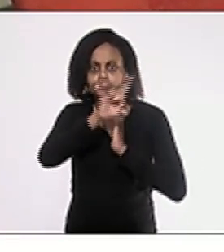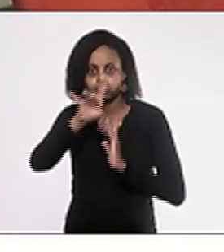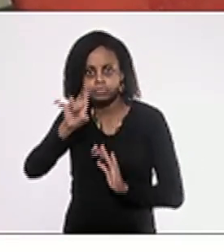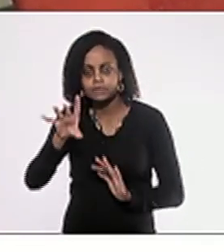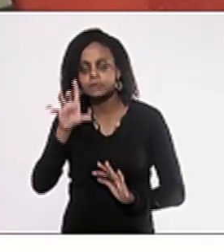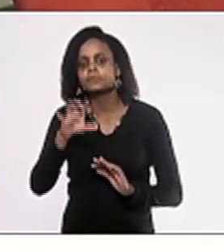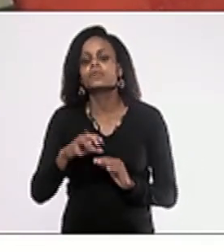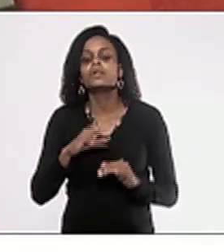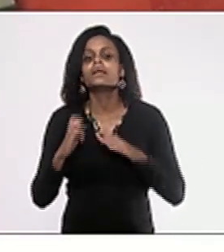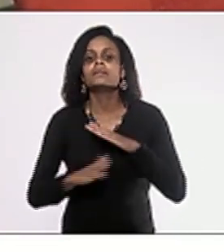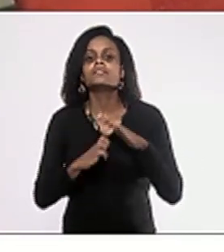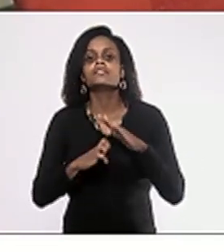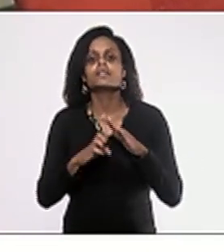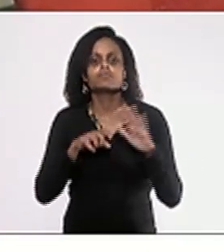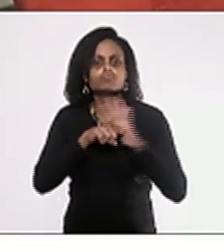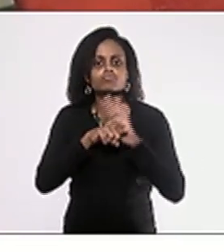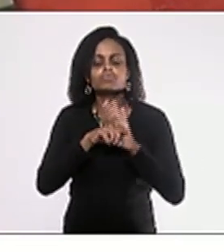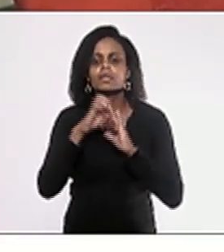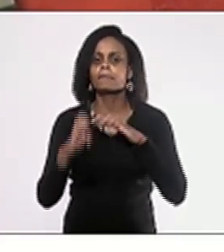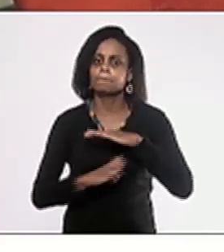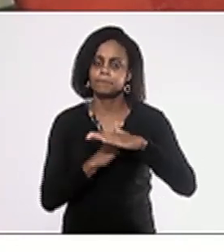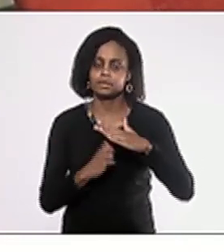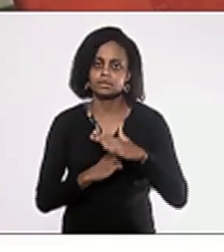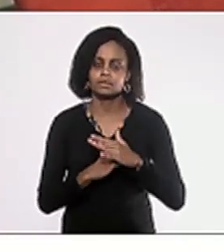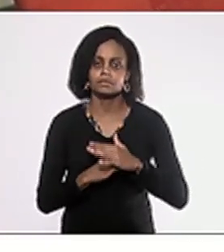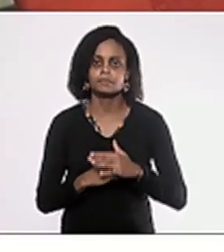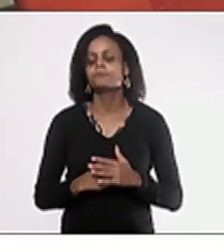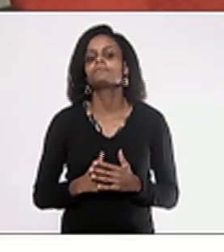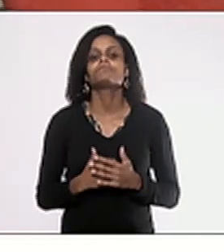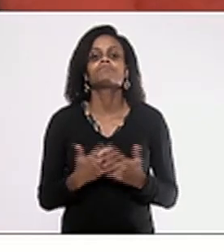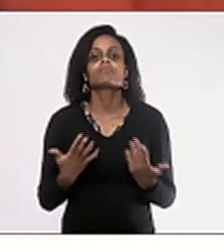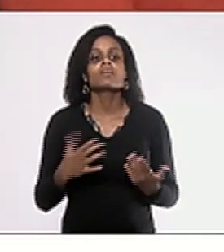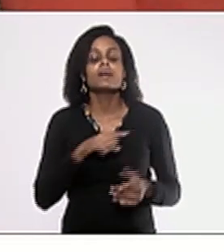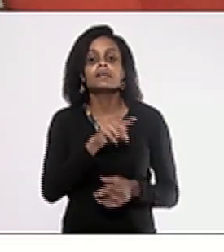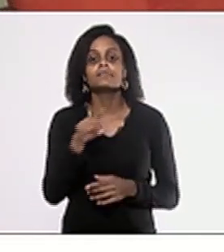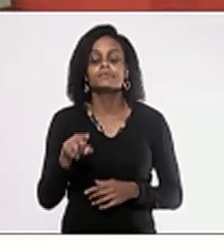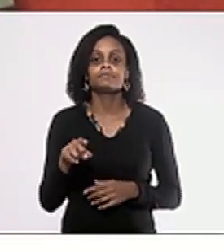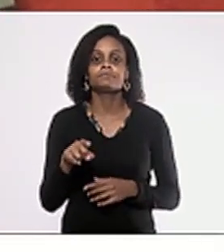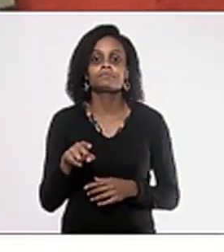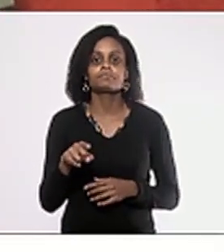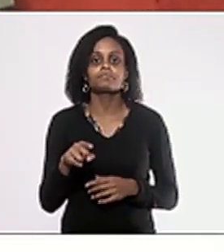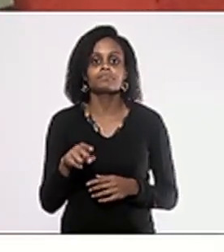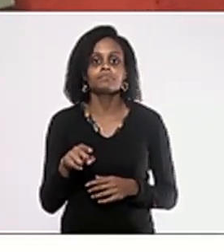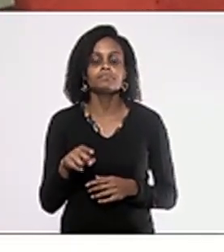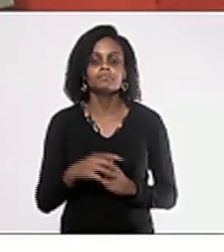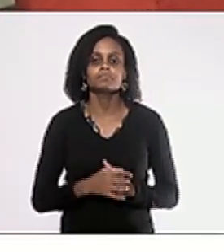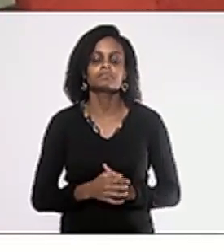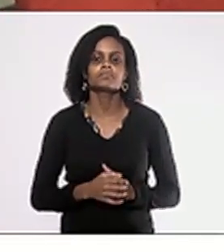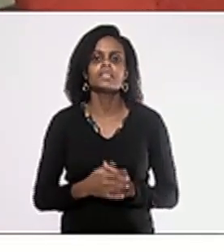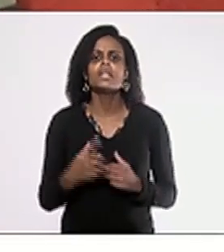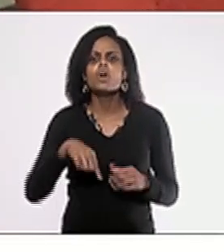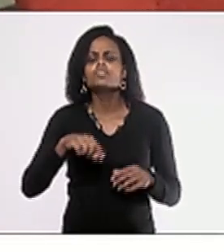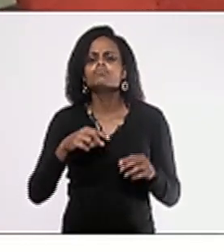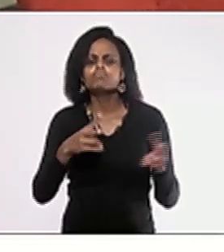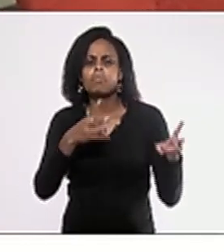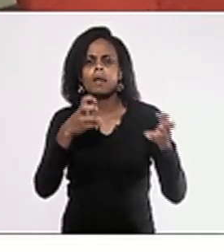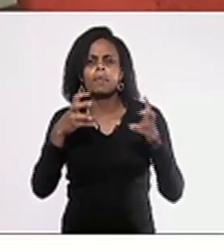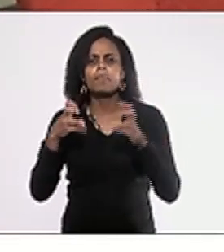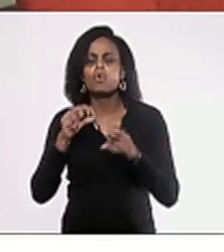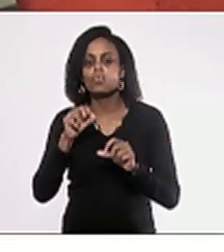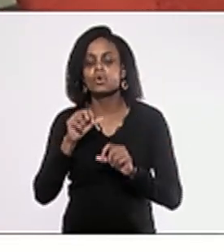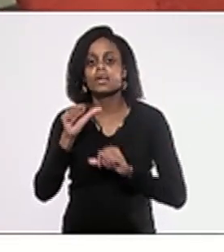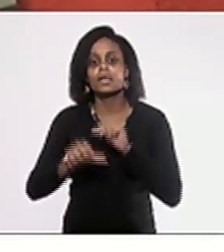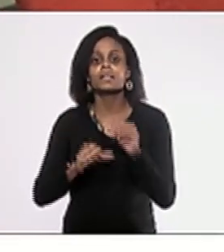pelas agências de atendimento da empresa, né? E aqueles que, muitas das vezes, que a gente percebe que, ao invés